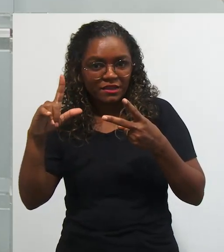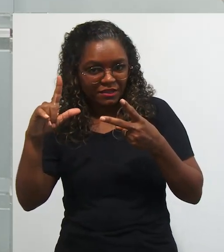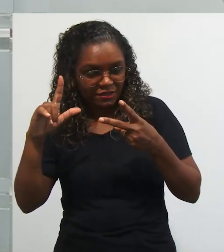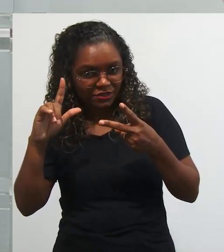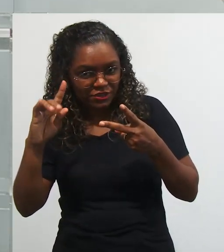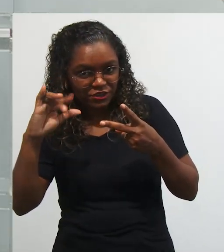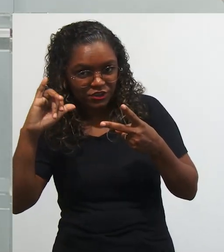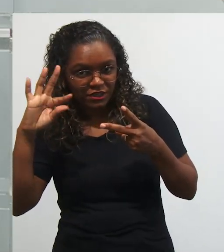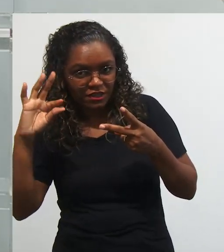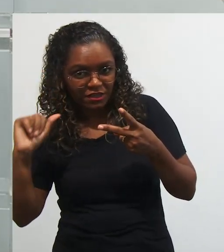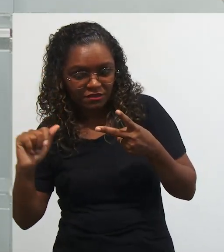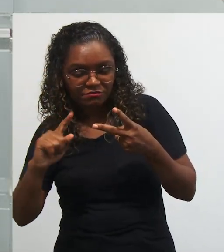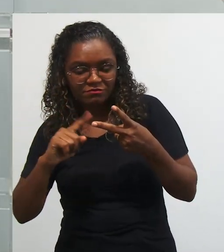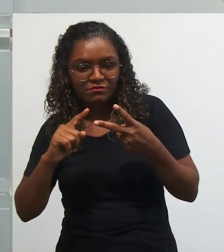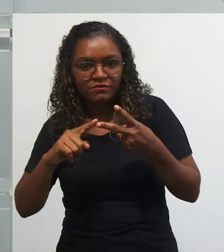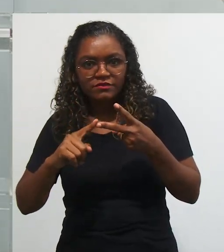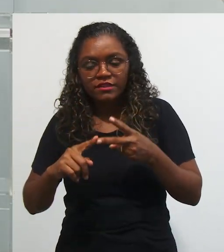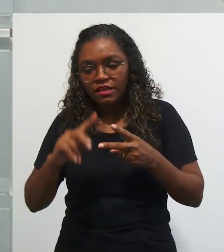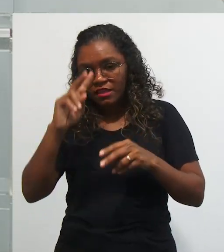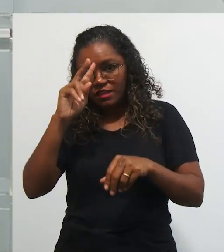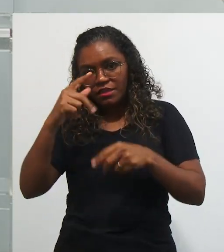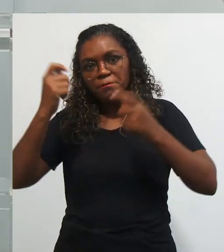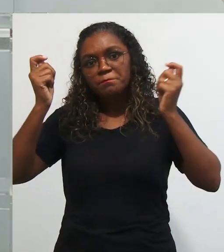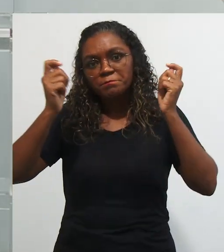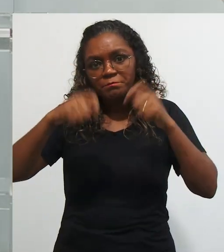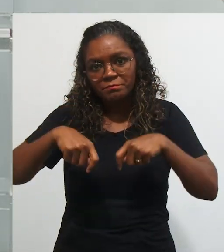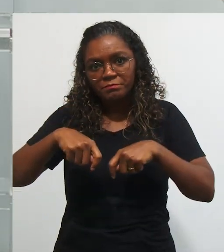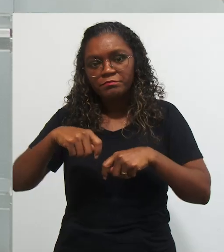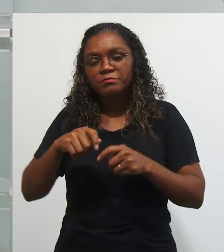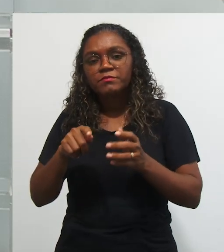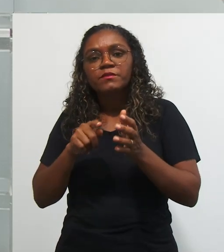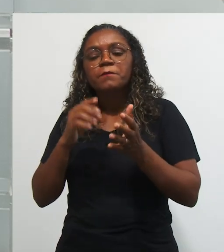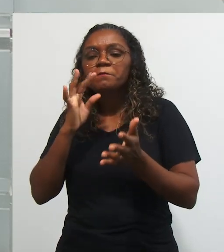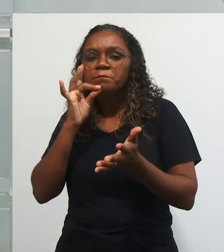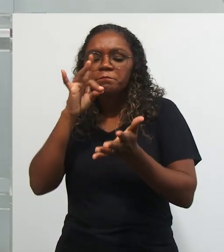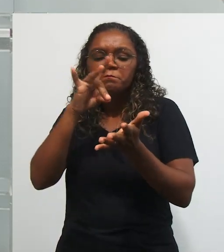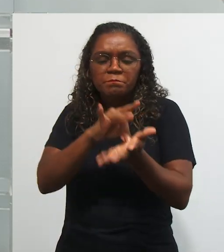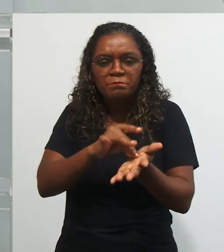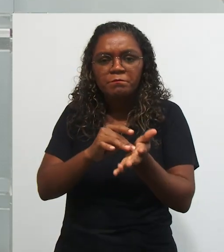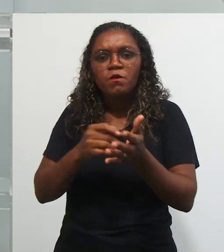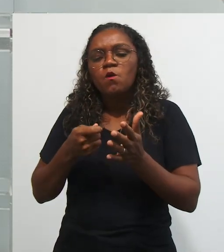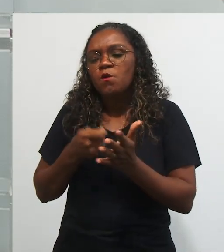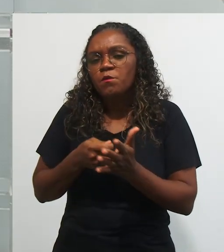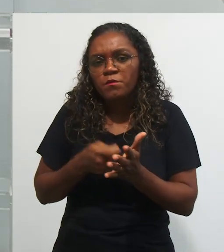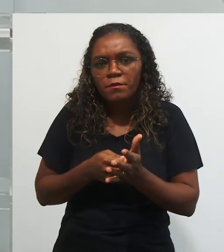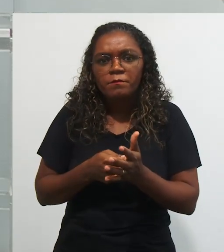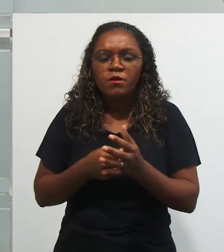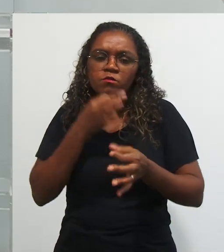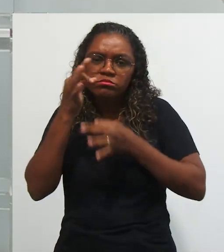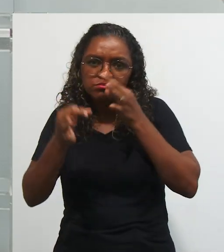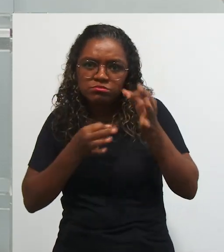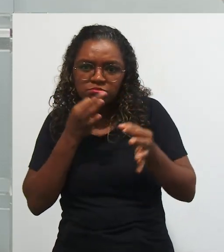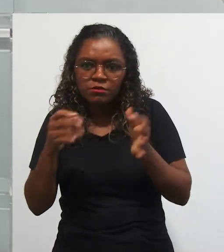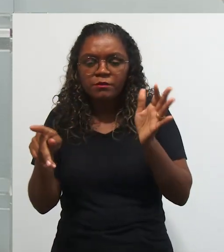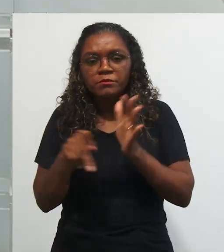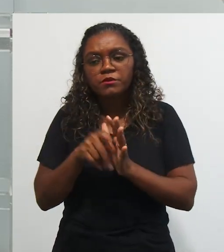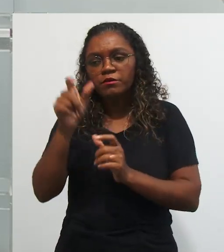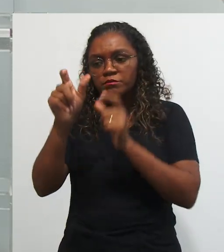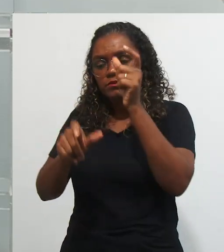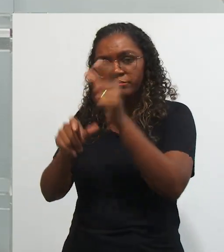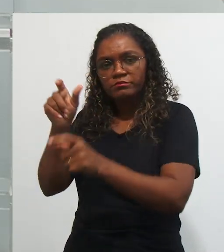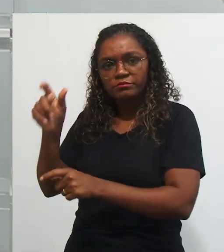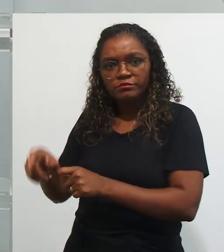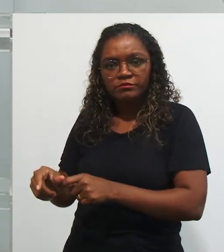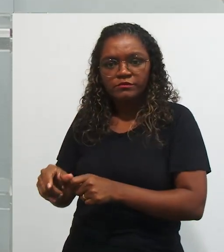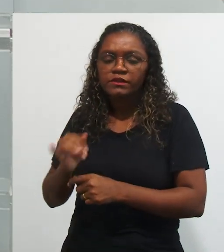gente. É a capacidade crítica do sujeito. Né? A qualidade política vai estar em não só você olhar os